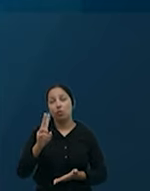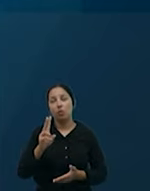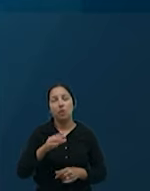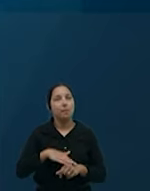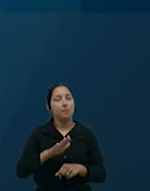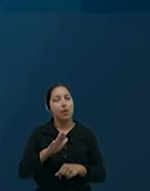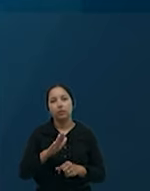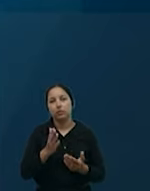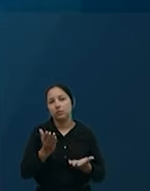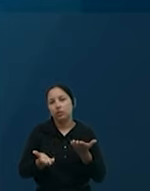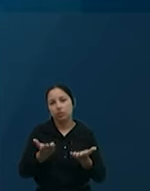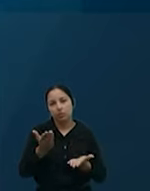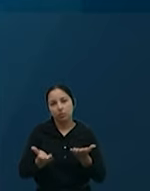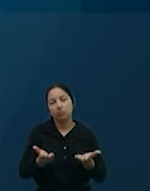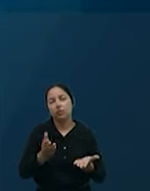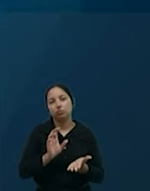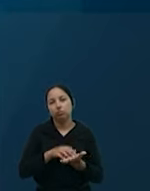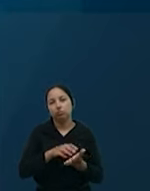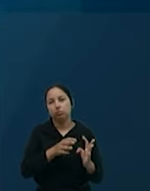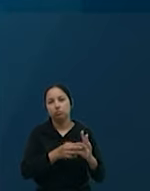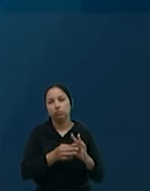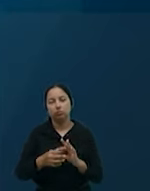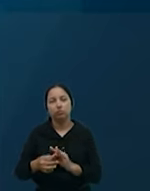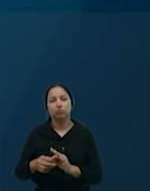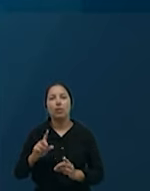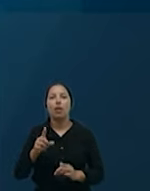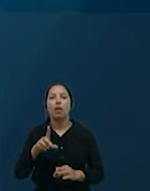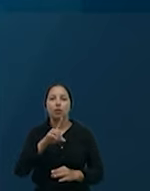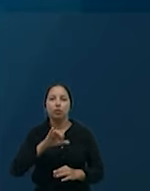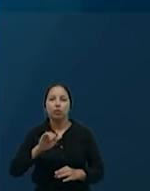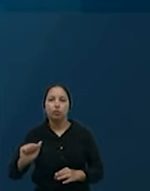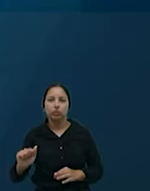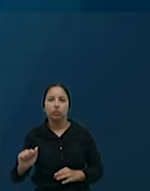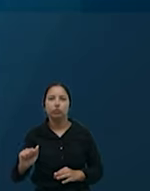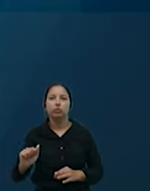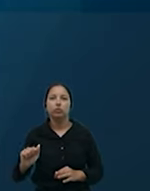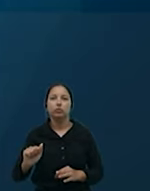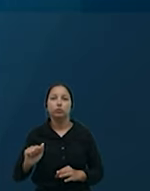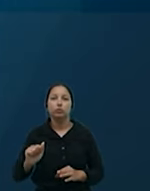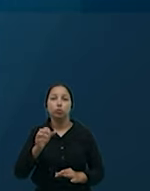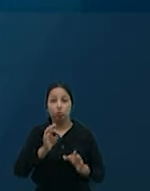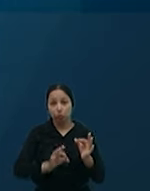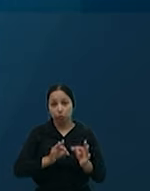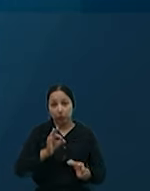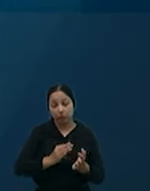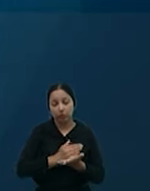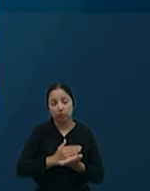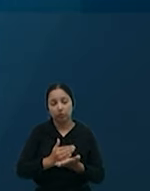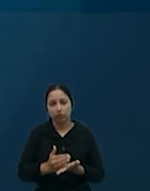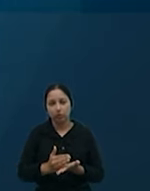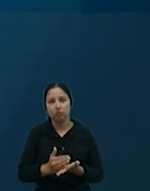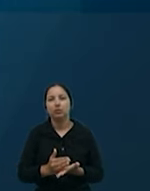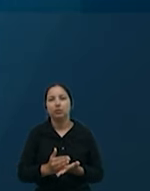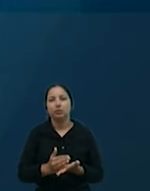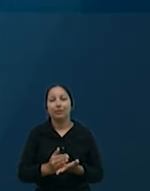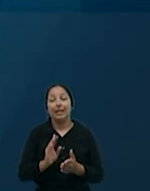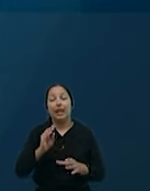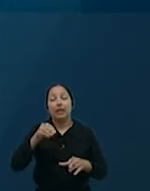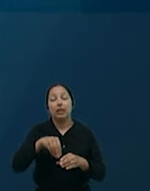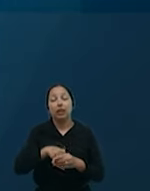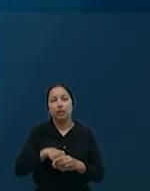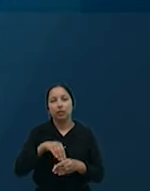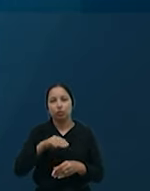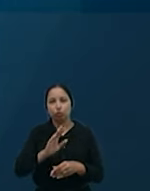dentro desse parâmetro, seria da data do arbitramento, considerando ali já embutido o